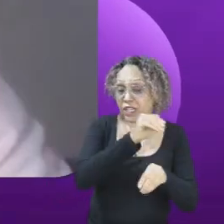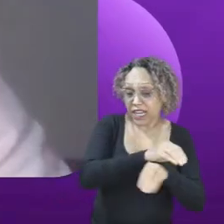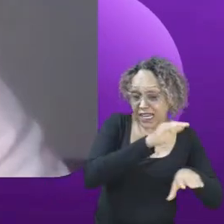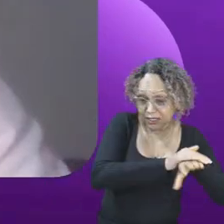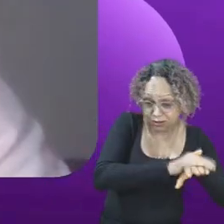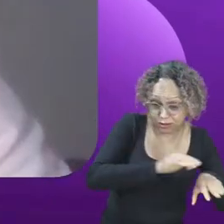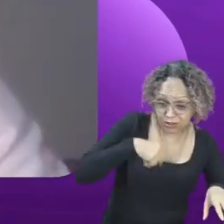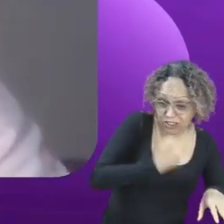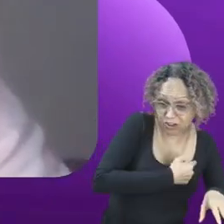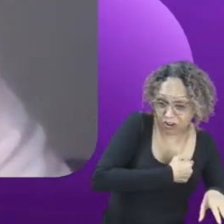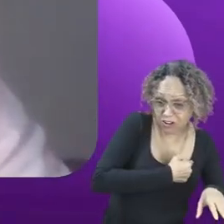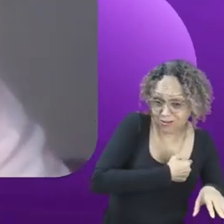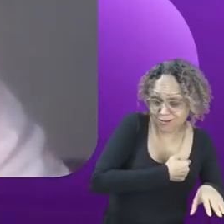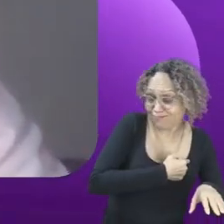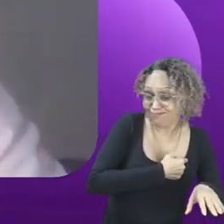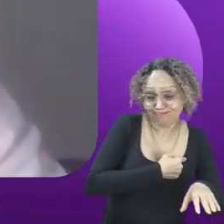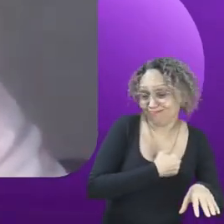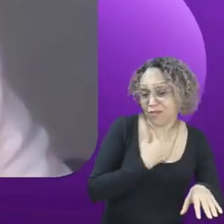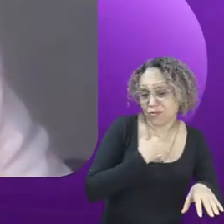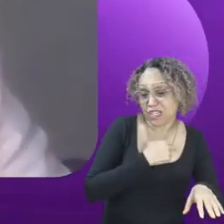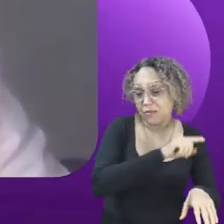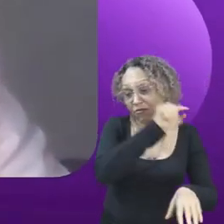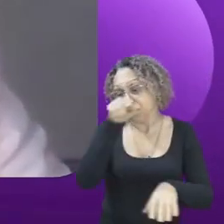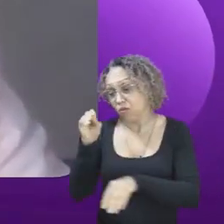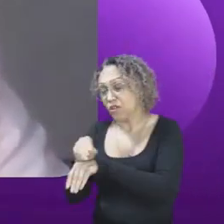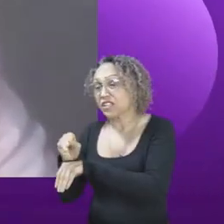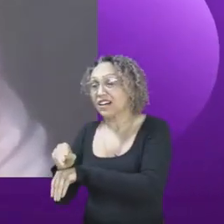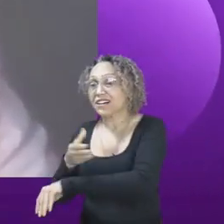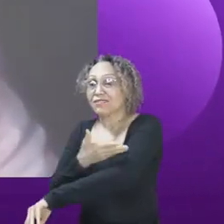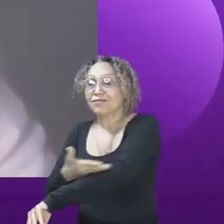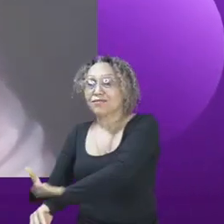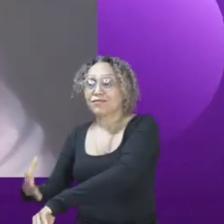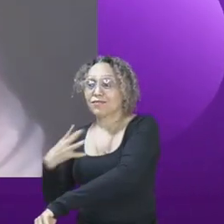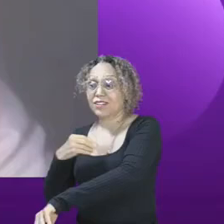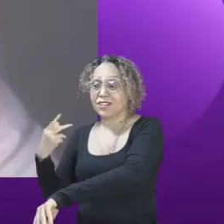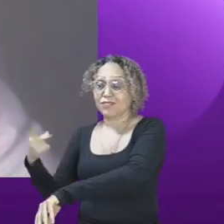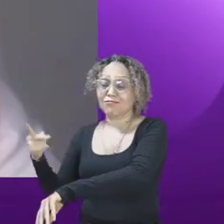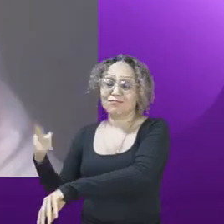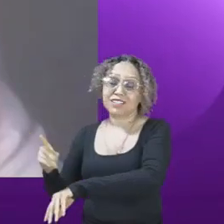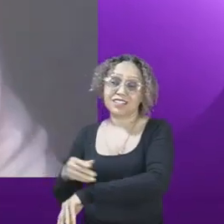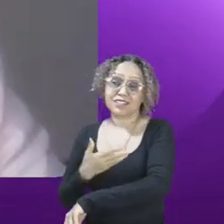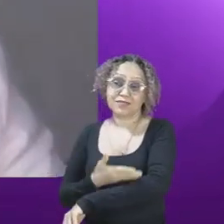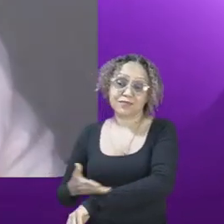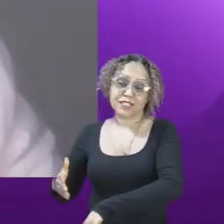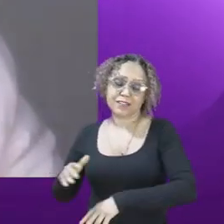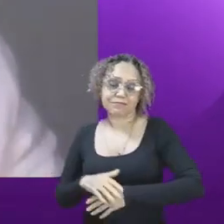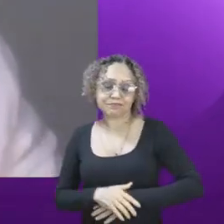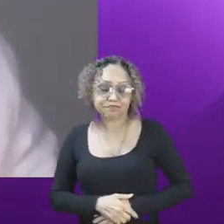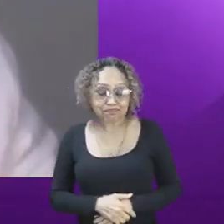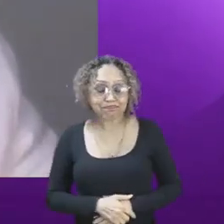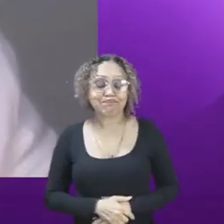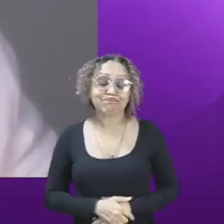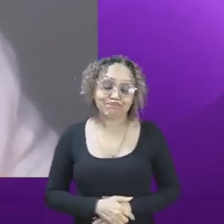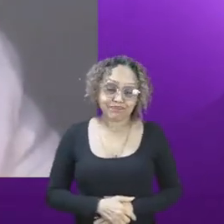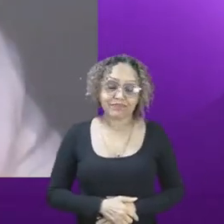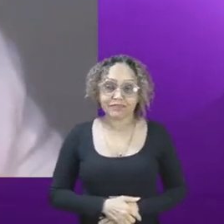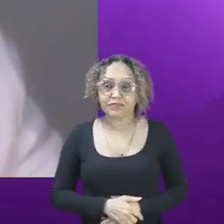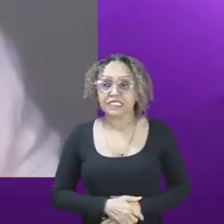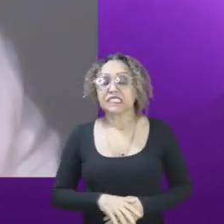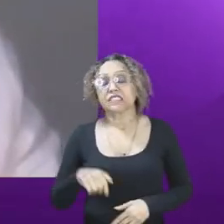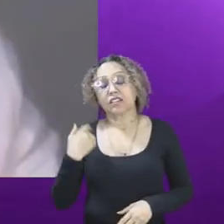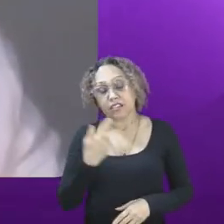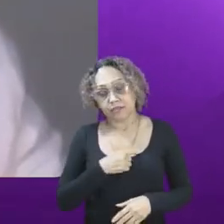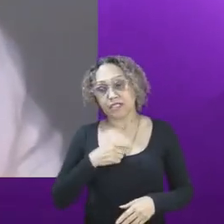o cuidado como uma estratégia, isso é muito importante, sabe? Eu penso que essa questão, que a gente precisa marchar pelo